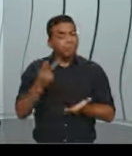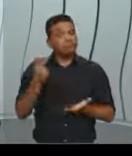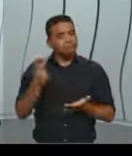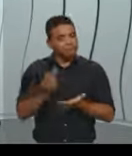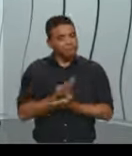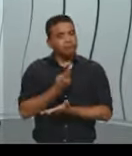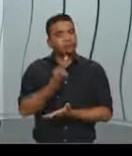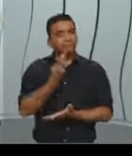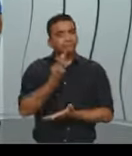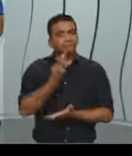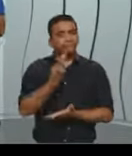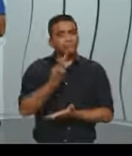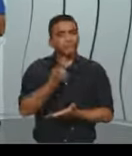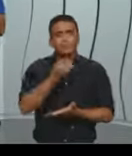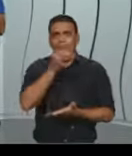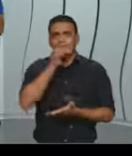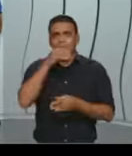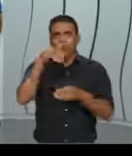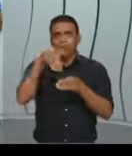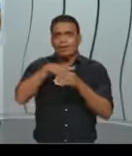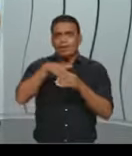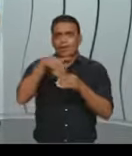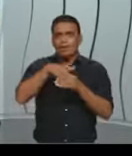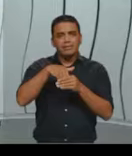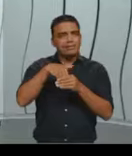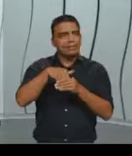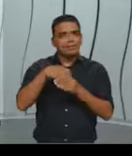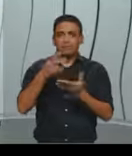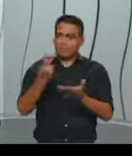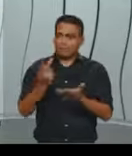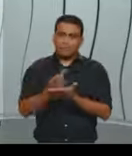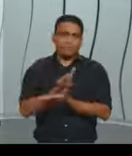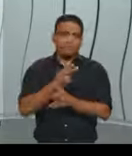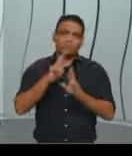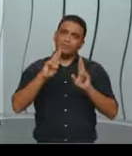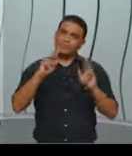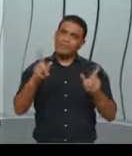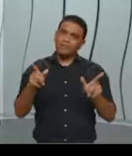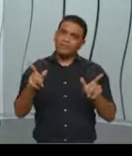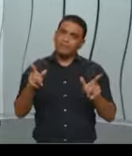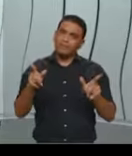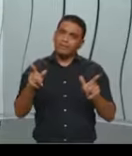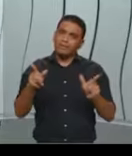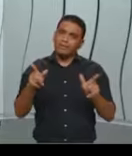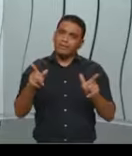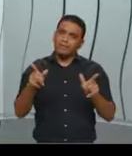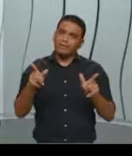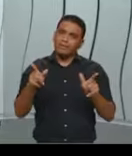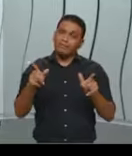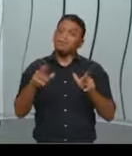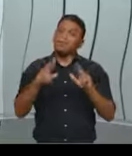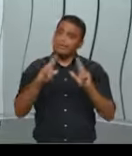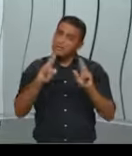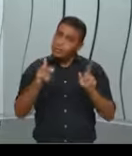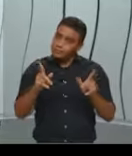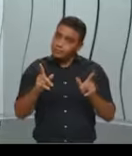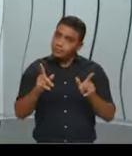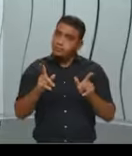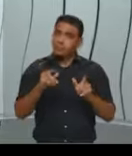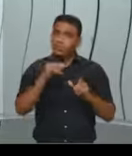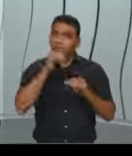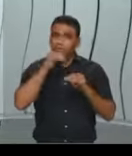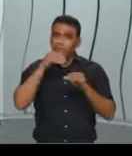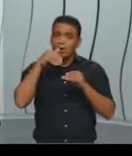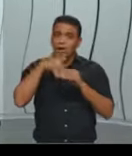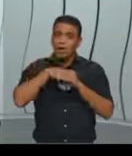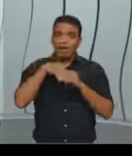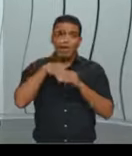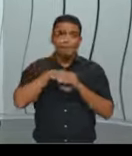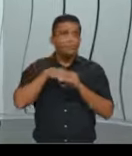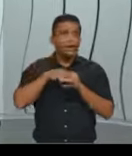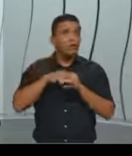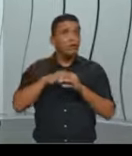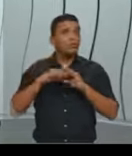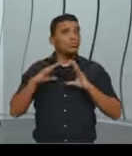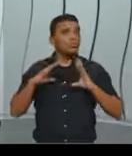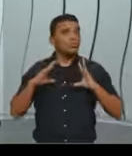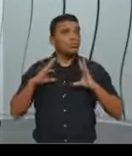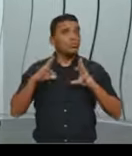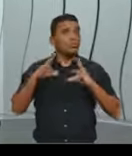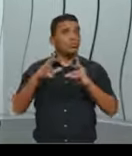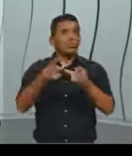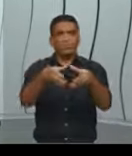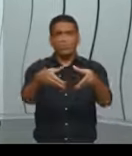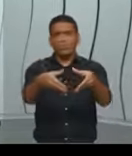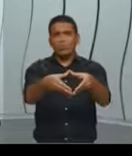muito. Numa eleição, isso não ocorre. É bem diferente. Só se for uma eleição geral, tipo, vou criar uma